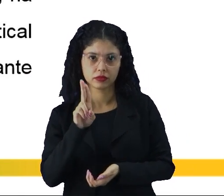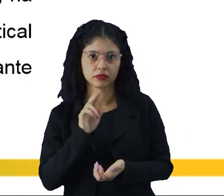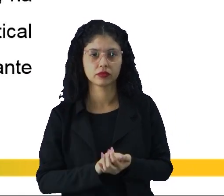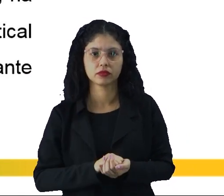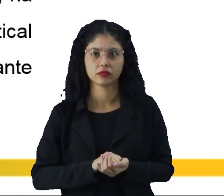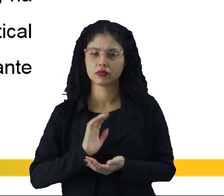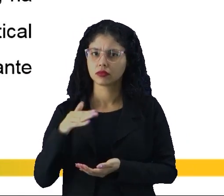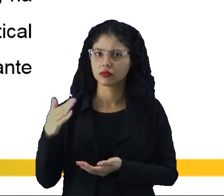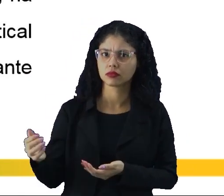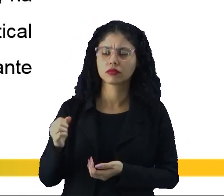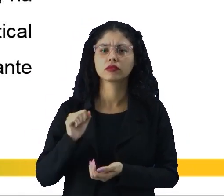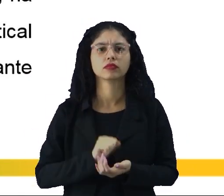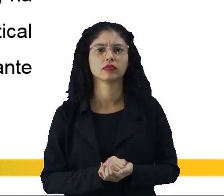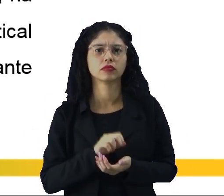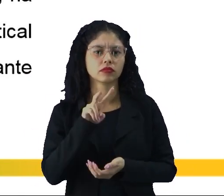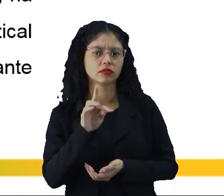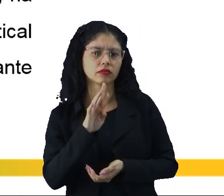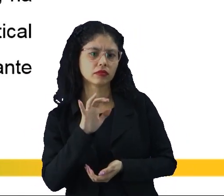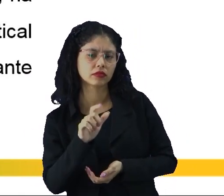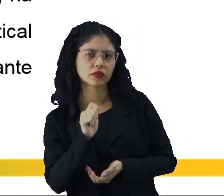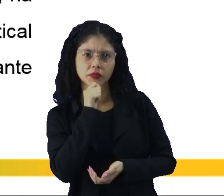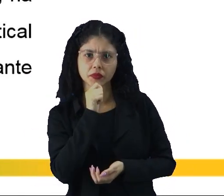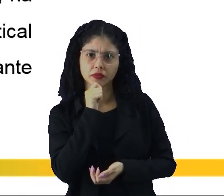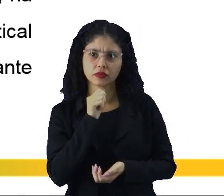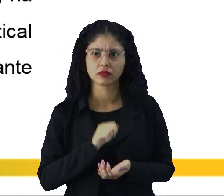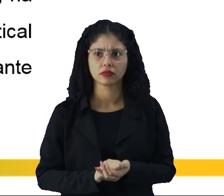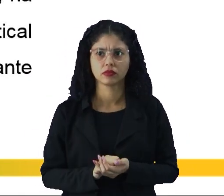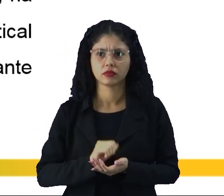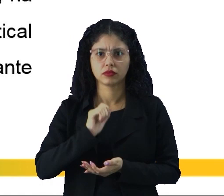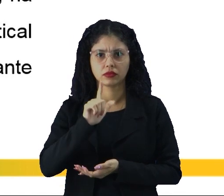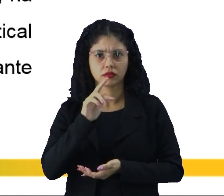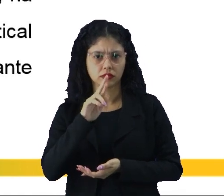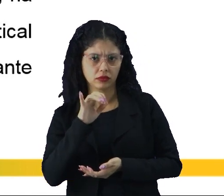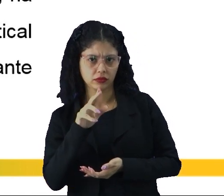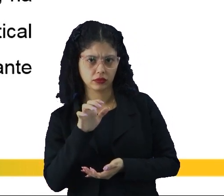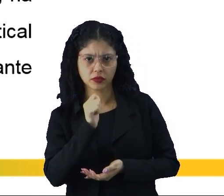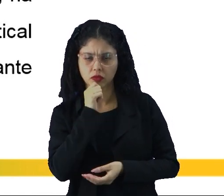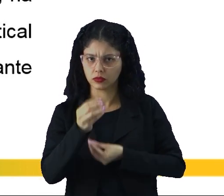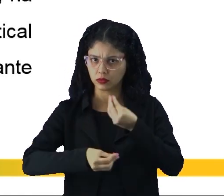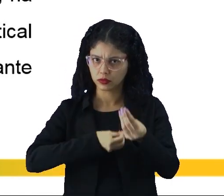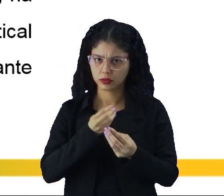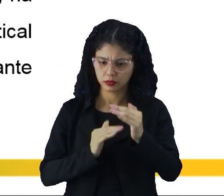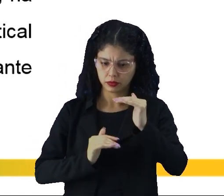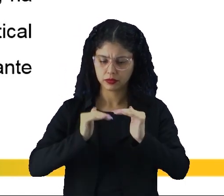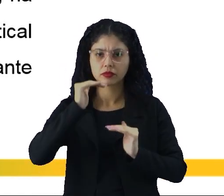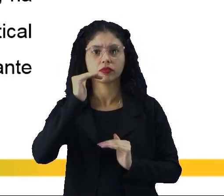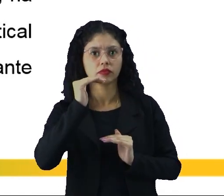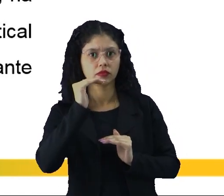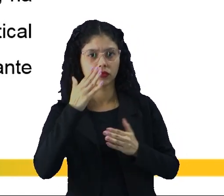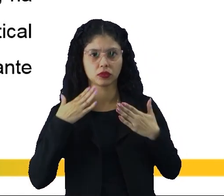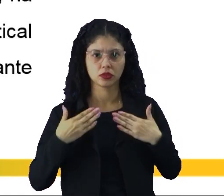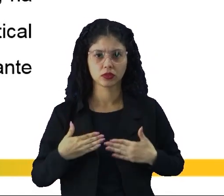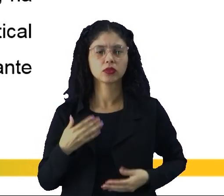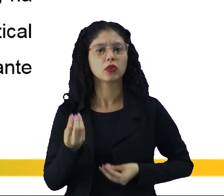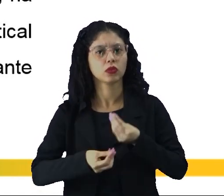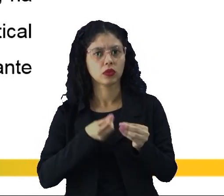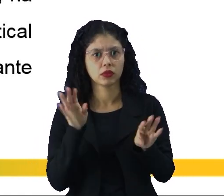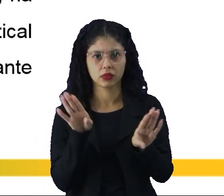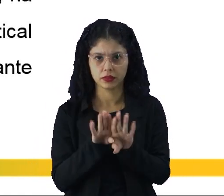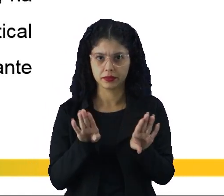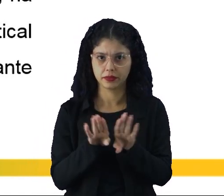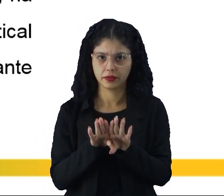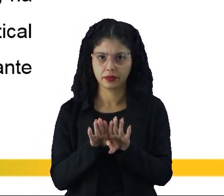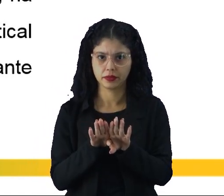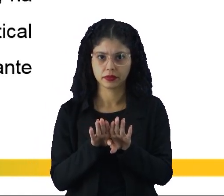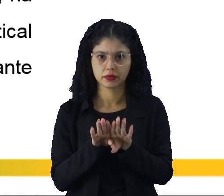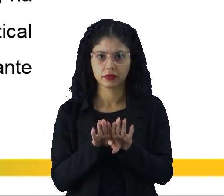que na vertical ele vai descrever um movimento de lançamento, tanto na subida do corpo como também na